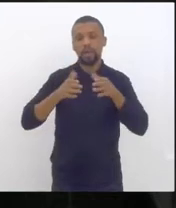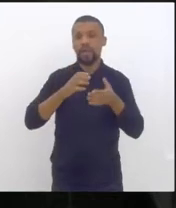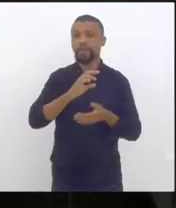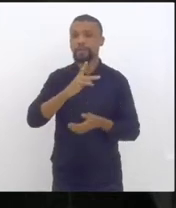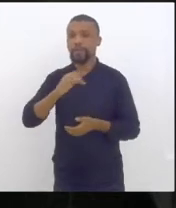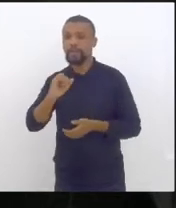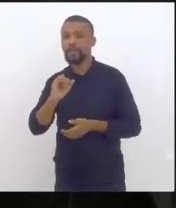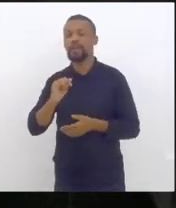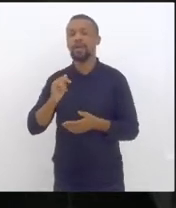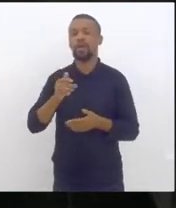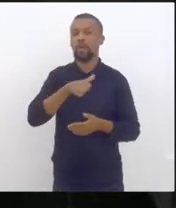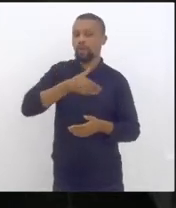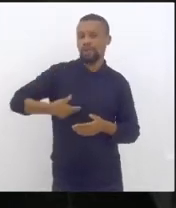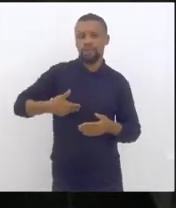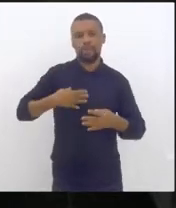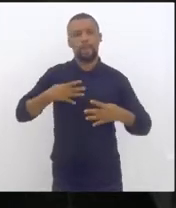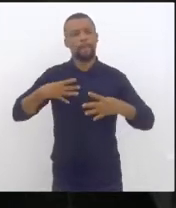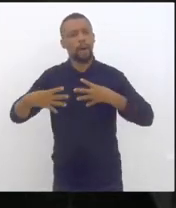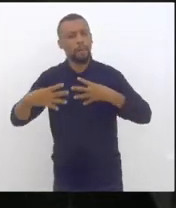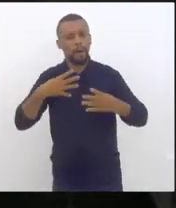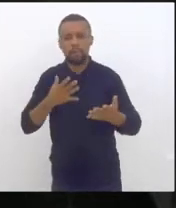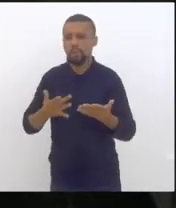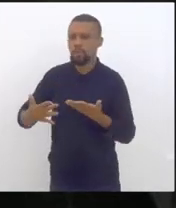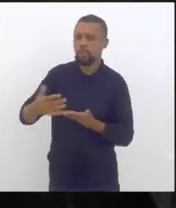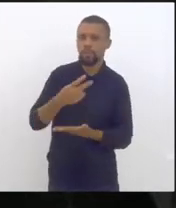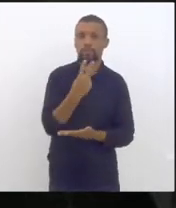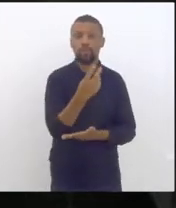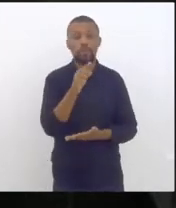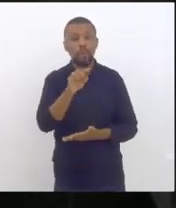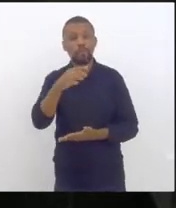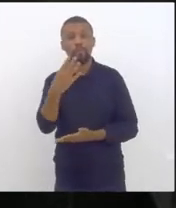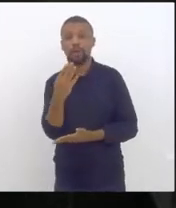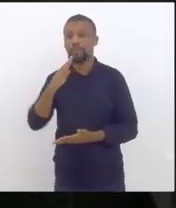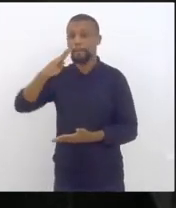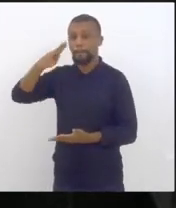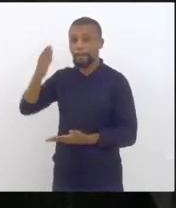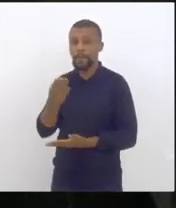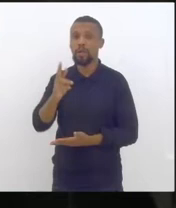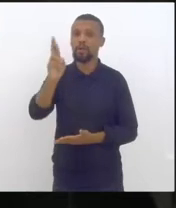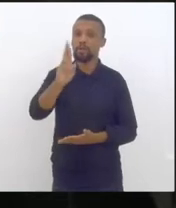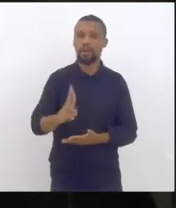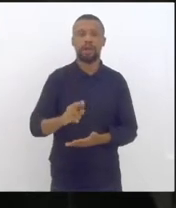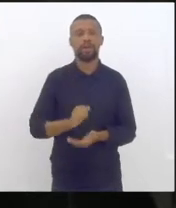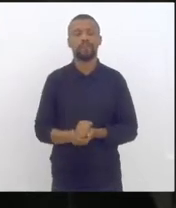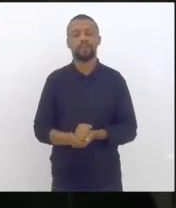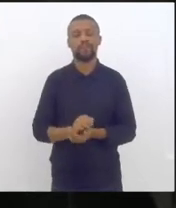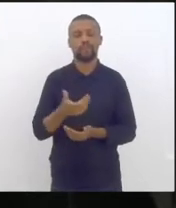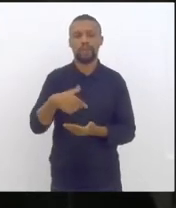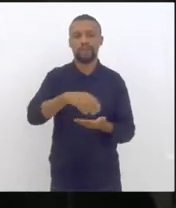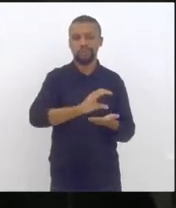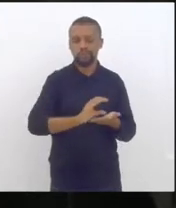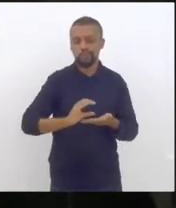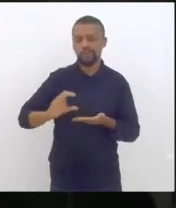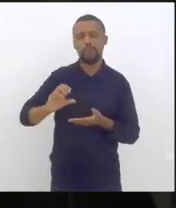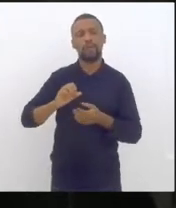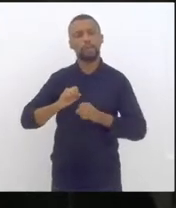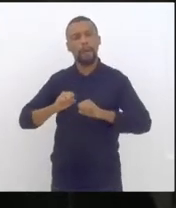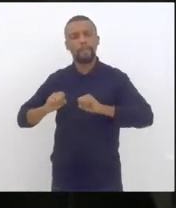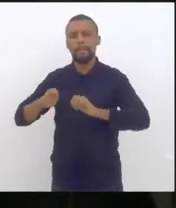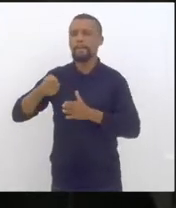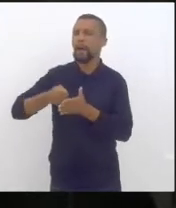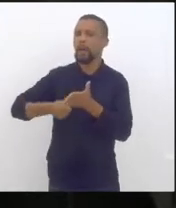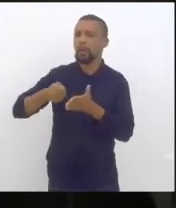estado arrecadou mais dois. 4 bilhões de reais e se creditou para lutar